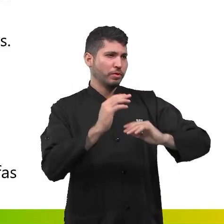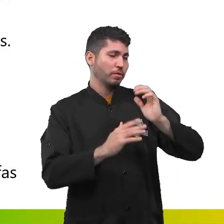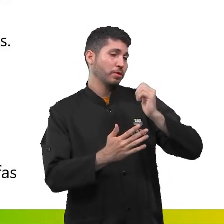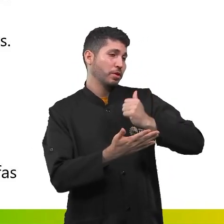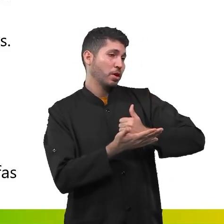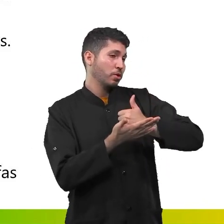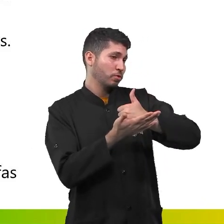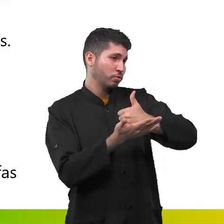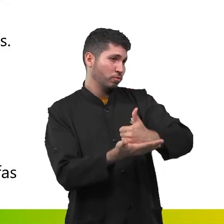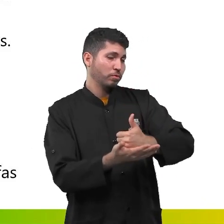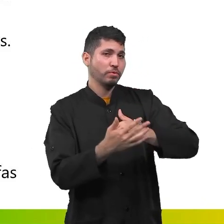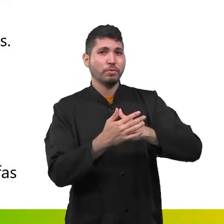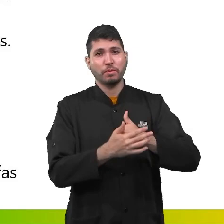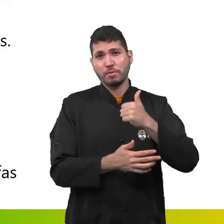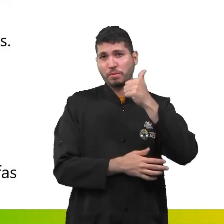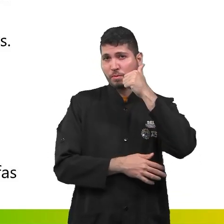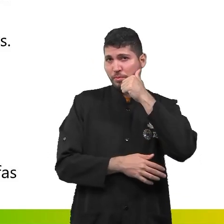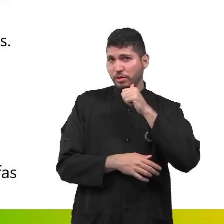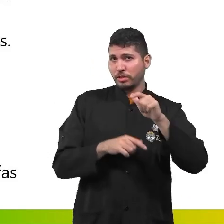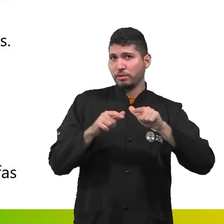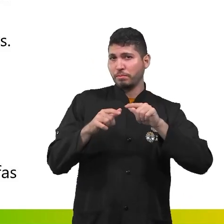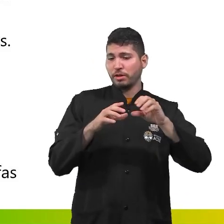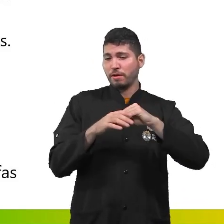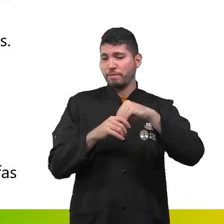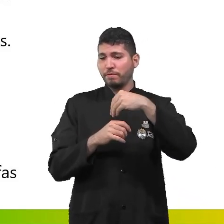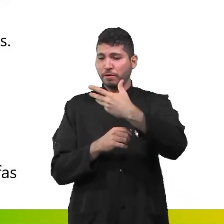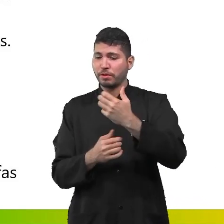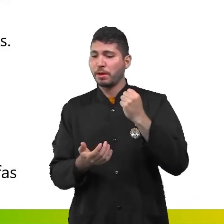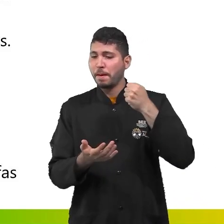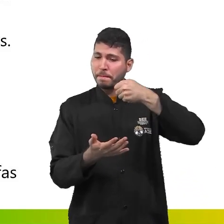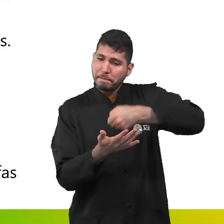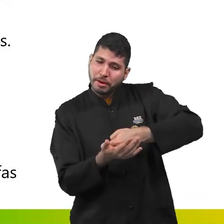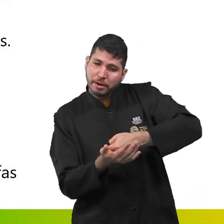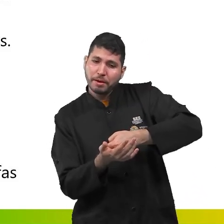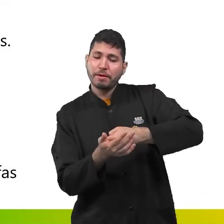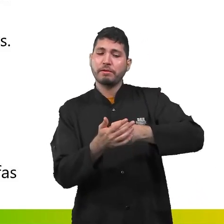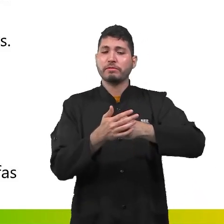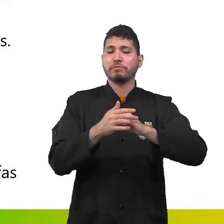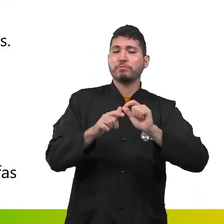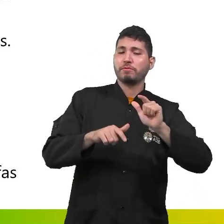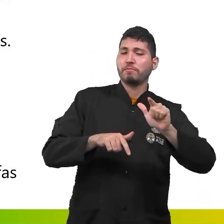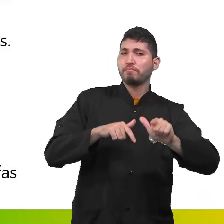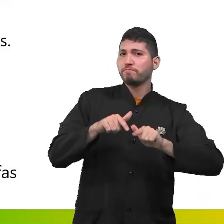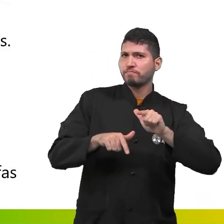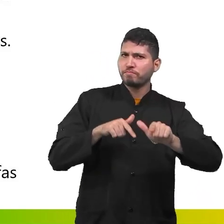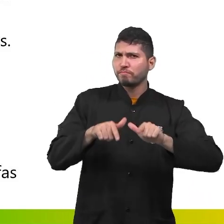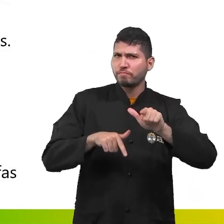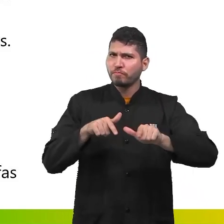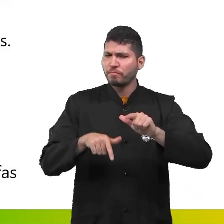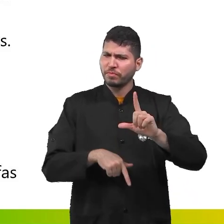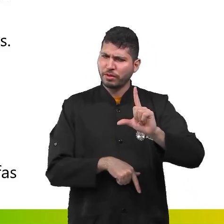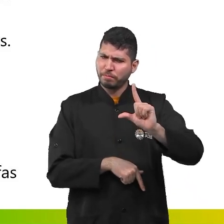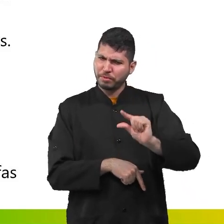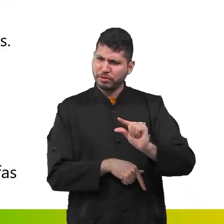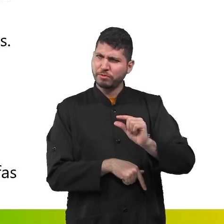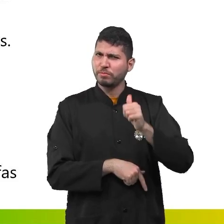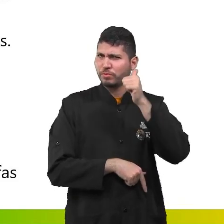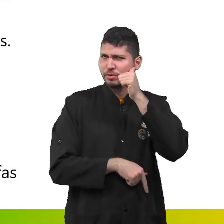seja, então quer dizer que uma mulher que trabalha fora e que paga uma empregada doméstica para lavar, passar e cozinhar é menos mulher que as